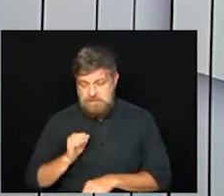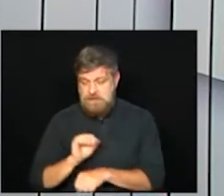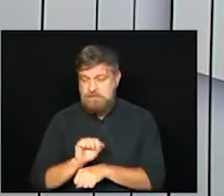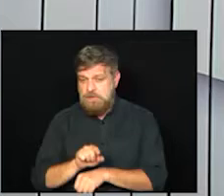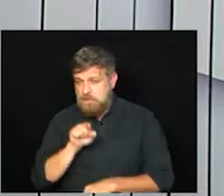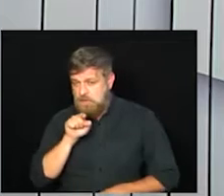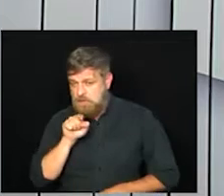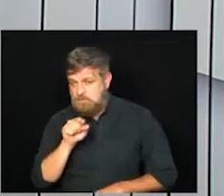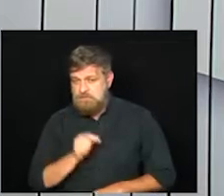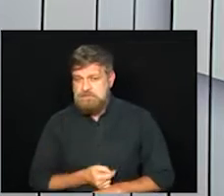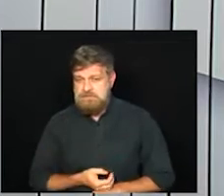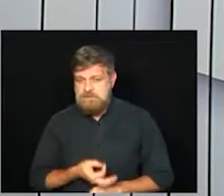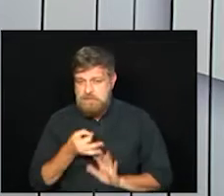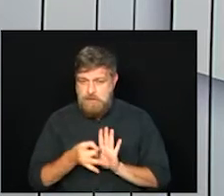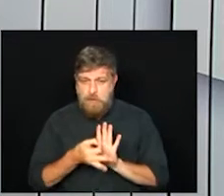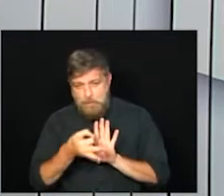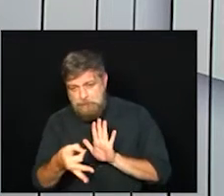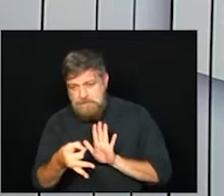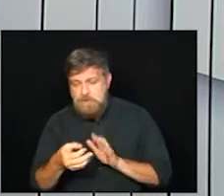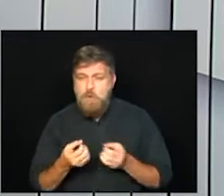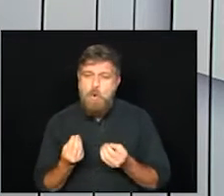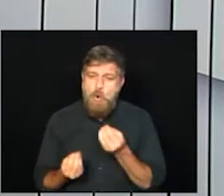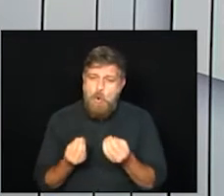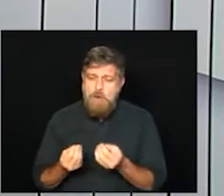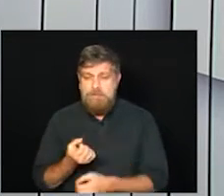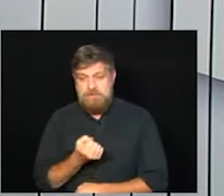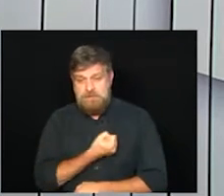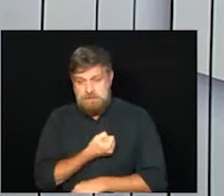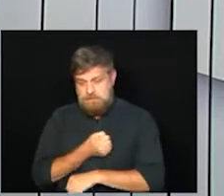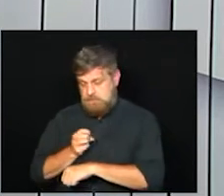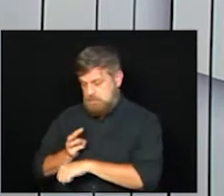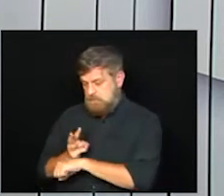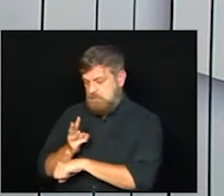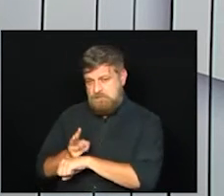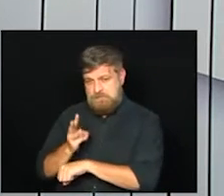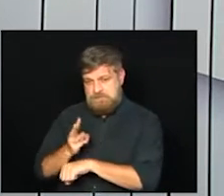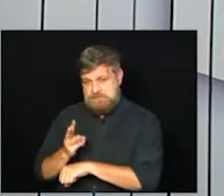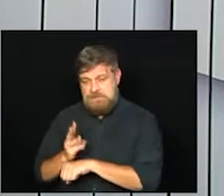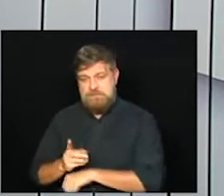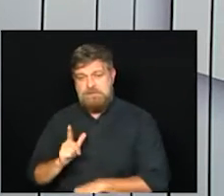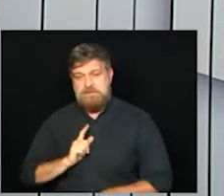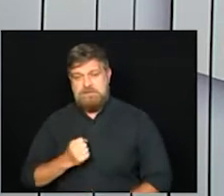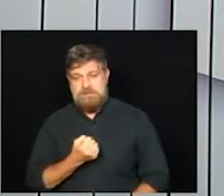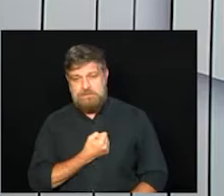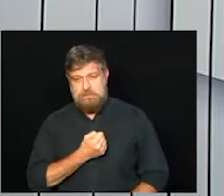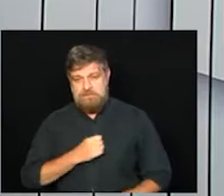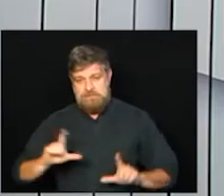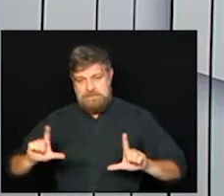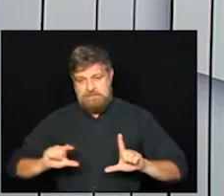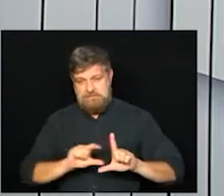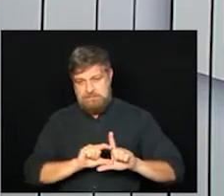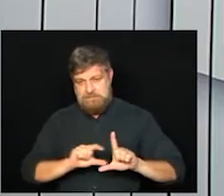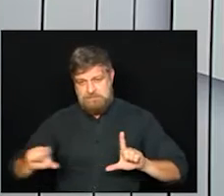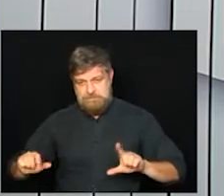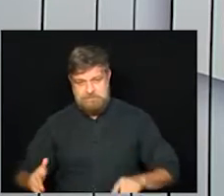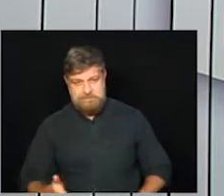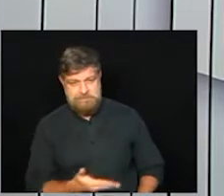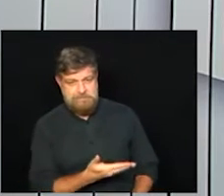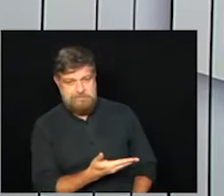sua participação através do número do nosso WhatsApp. 19 é o nosso DDD,